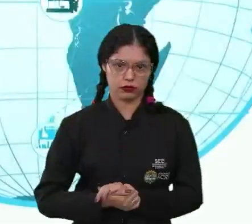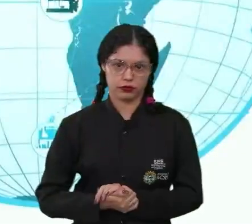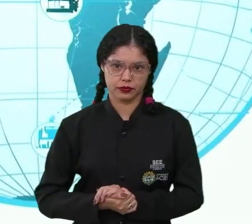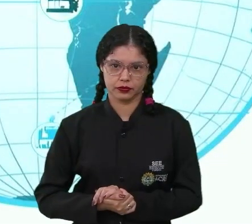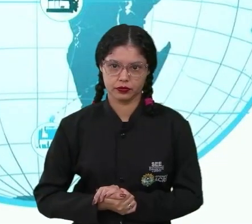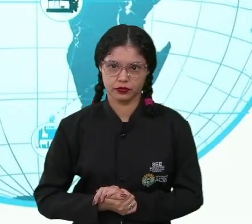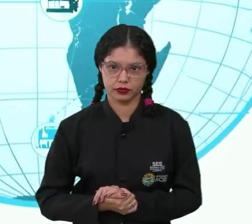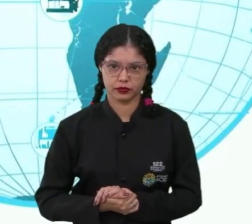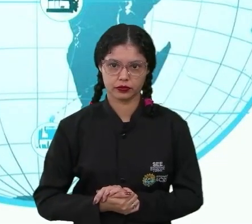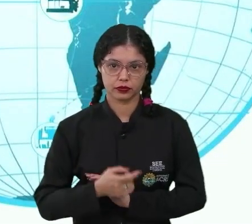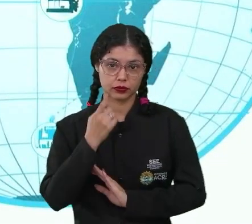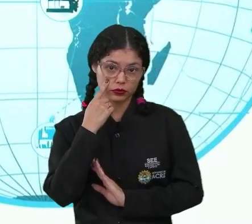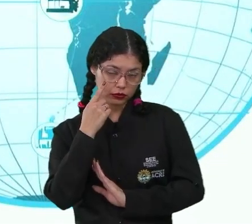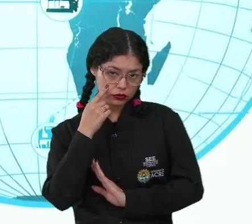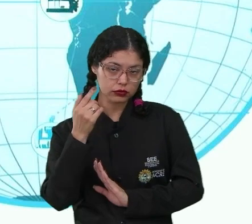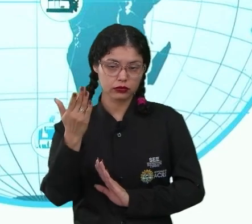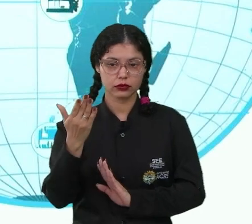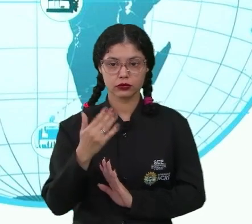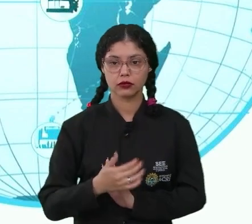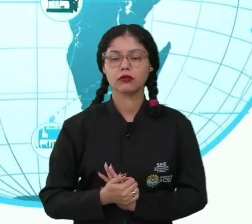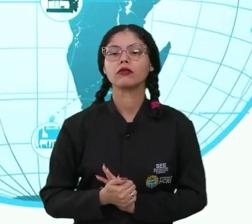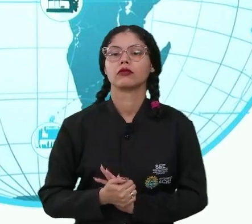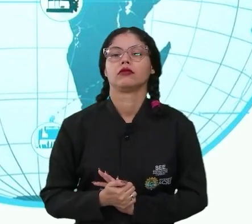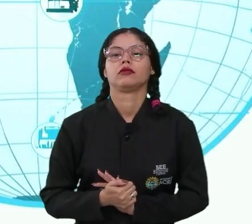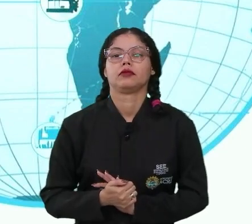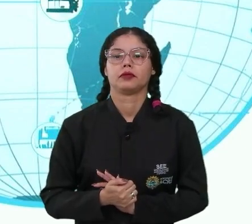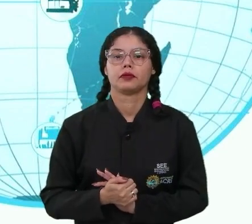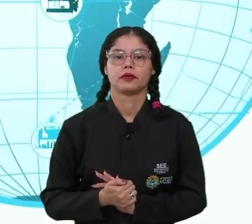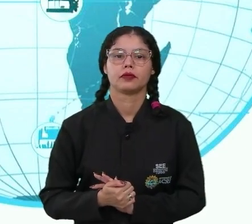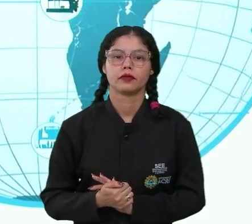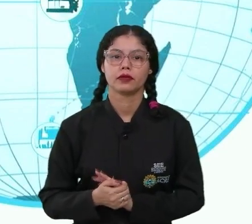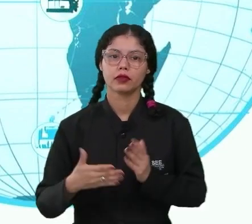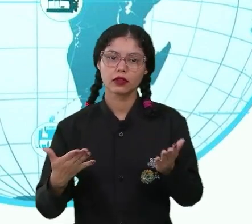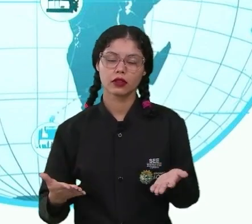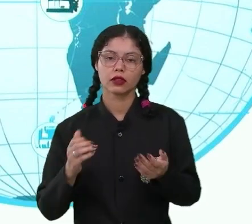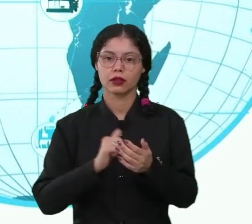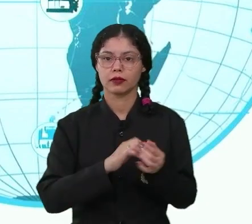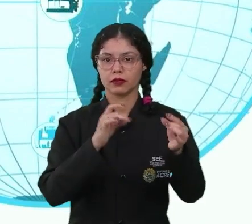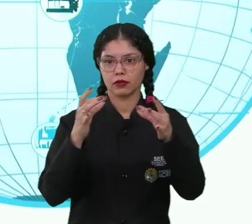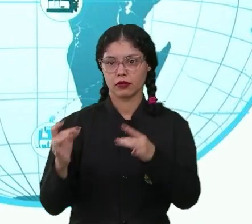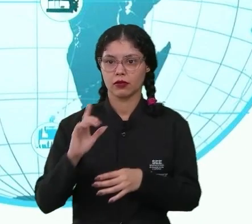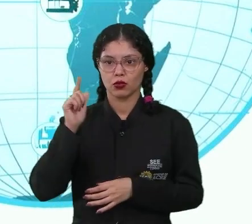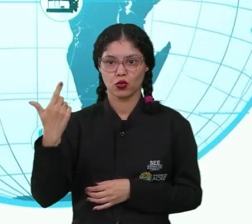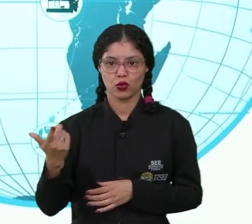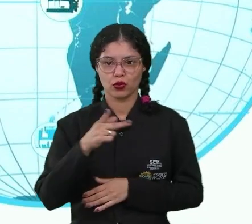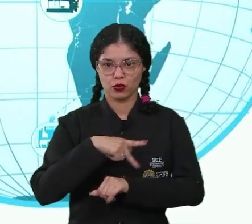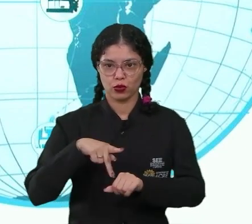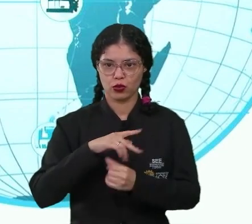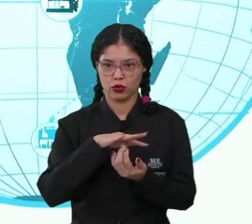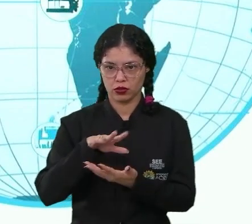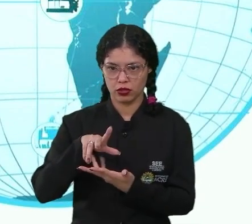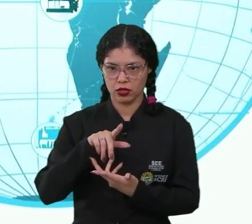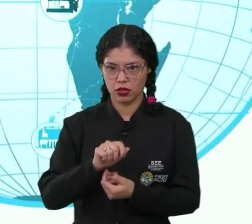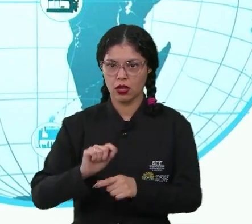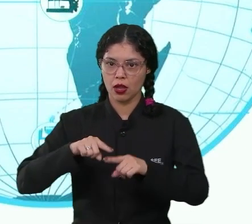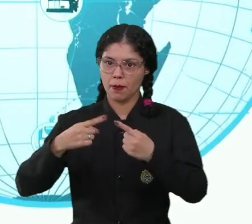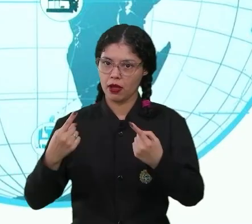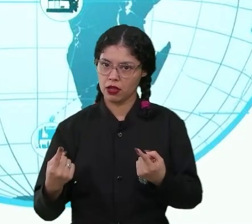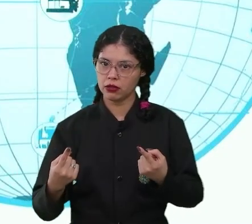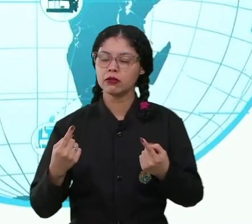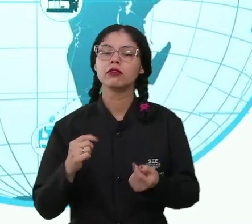Como vocês vão observar, esse carro ele vai ser vendido em vários países do mundo,